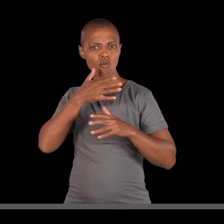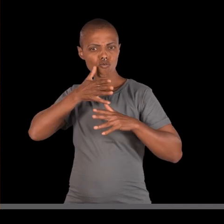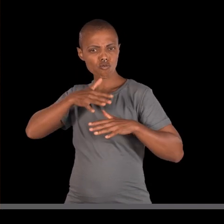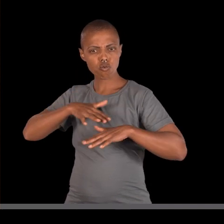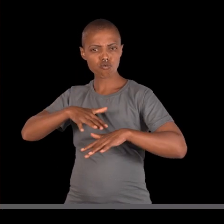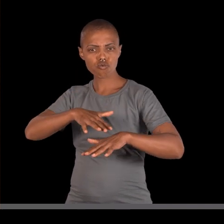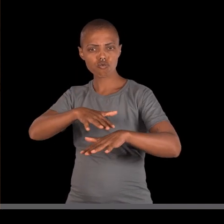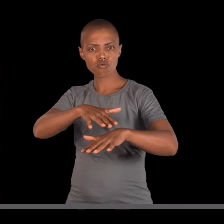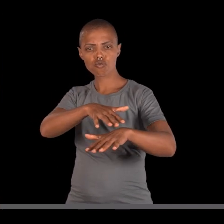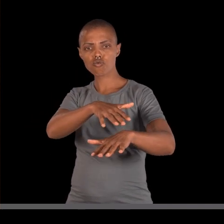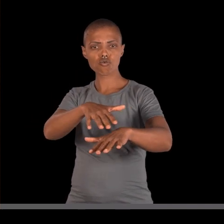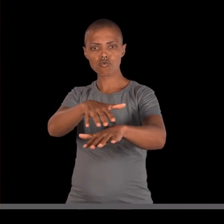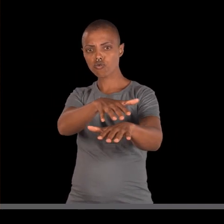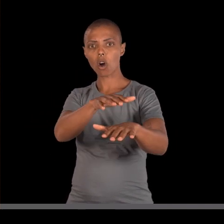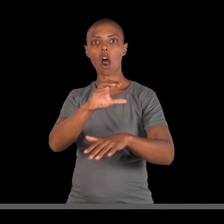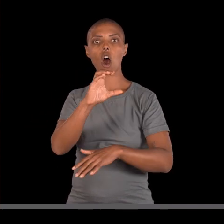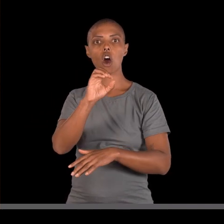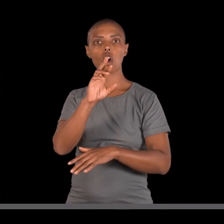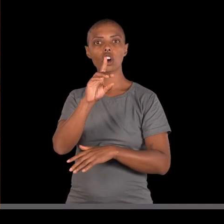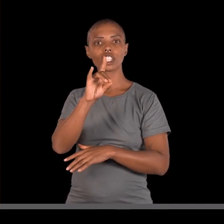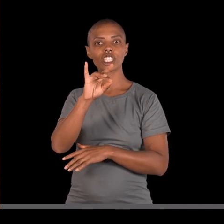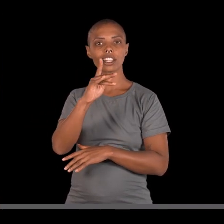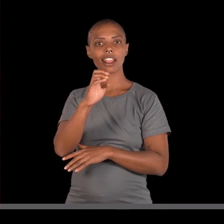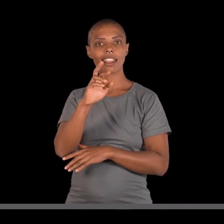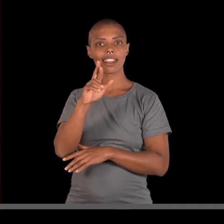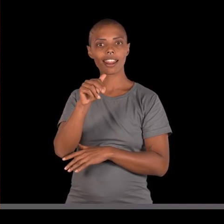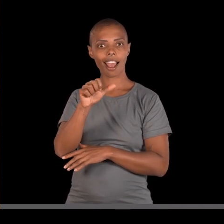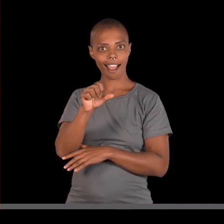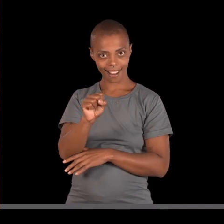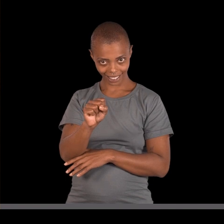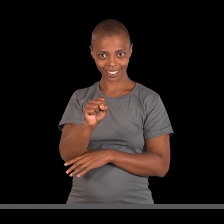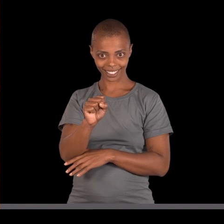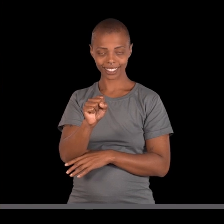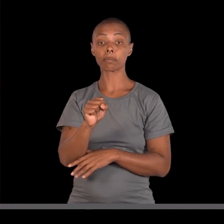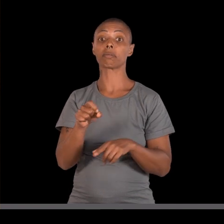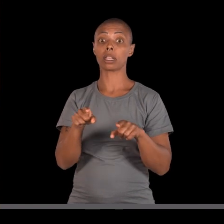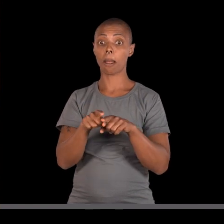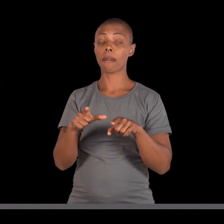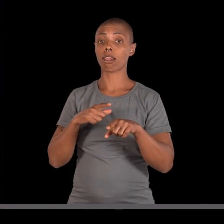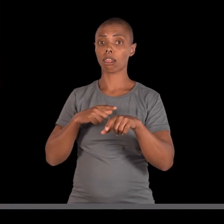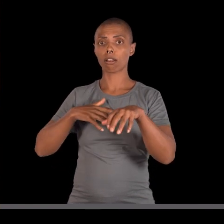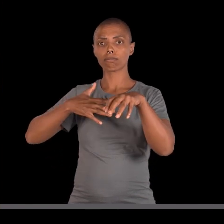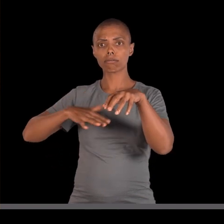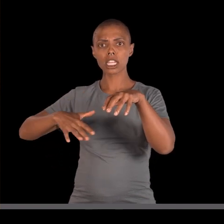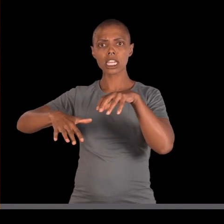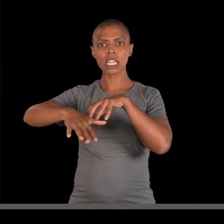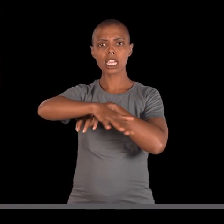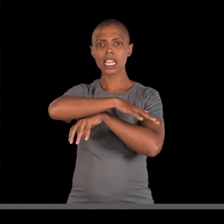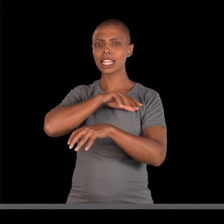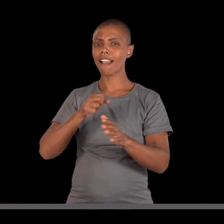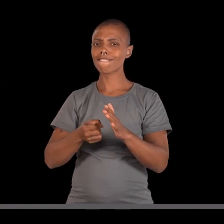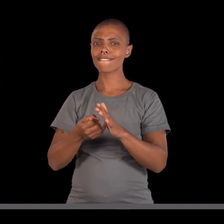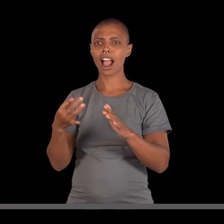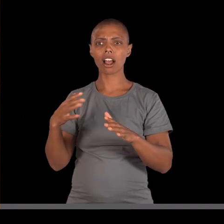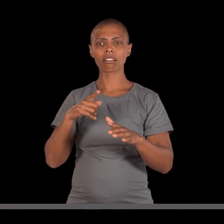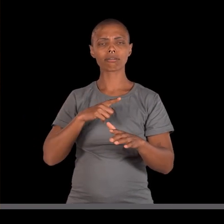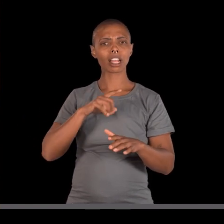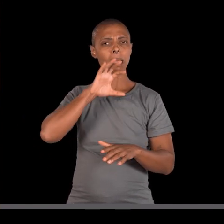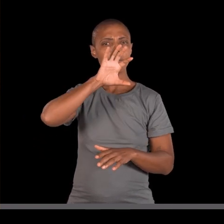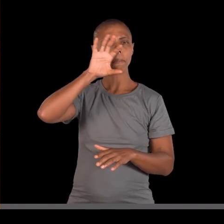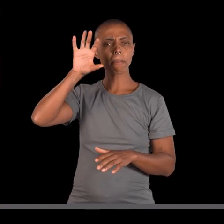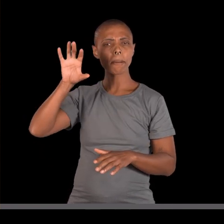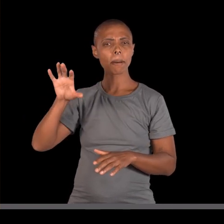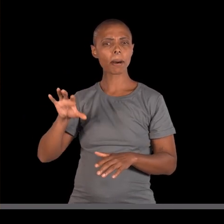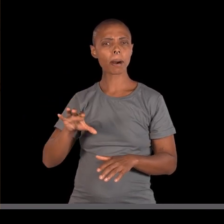né? Lembrando, ó, que você vai ter aqui cordilheiras, né, como a Sierra Madre, né, e aqui